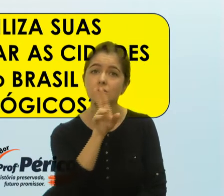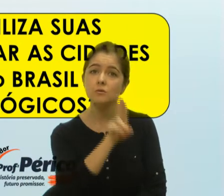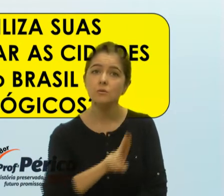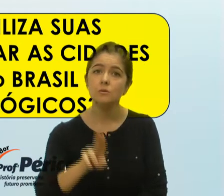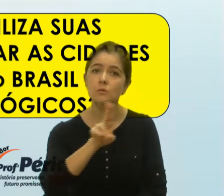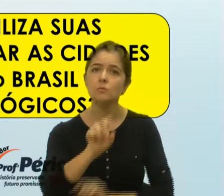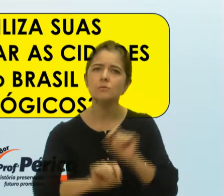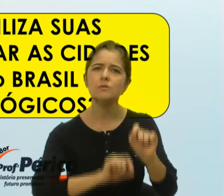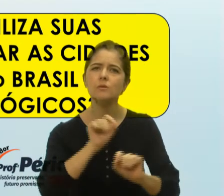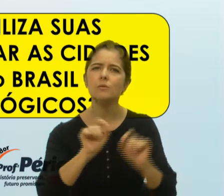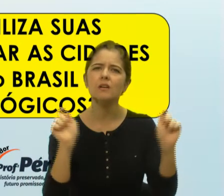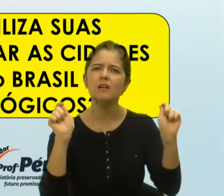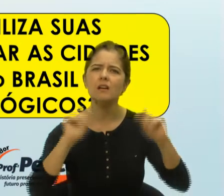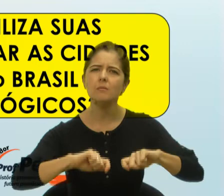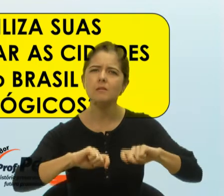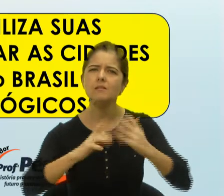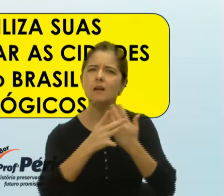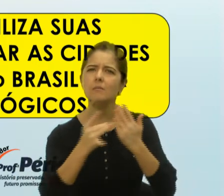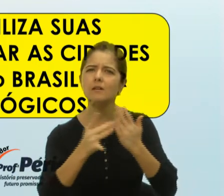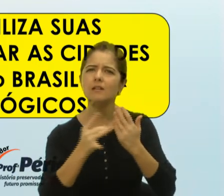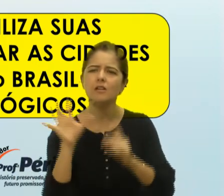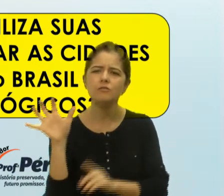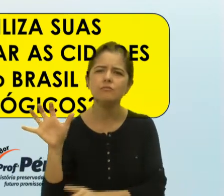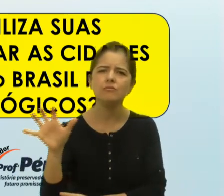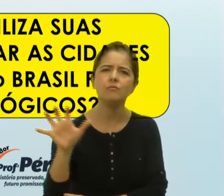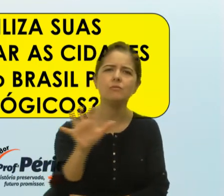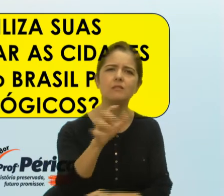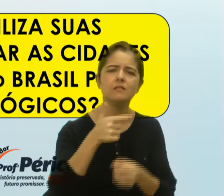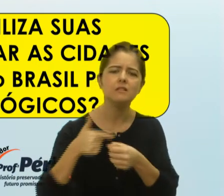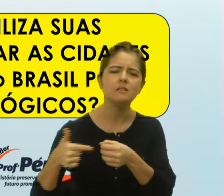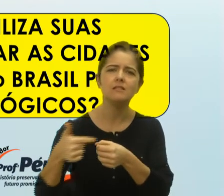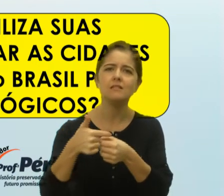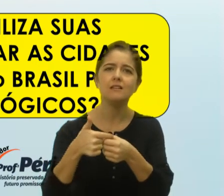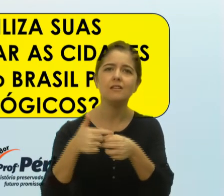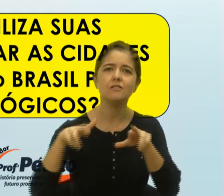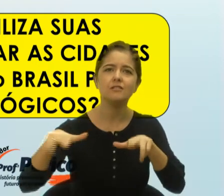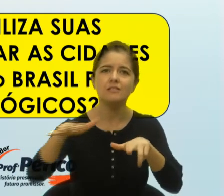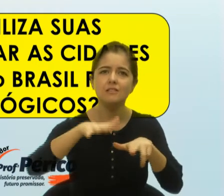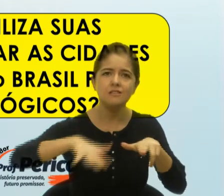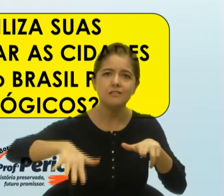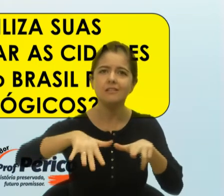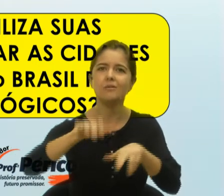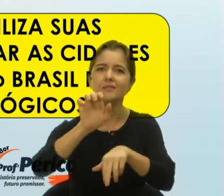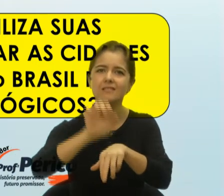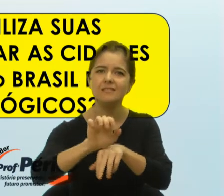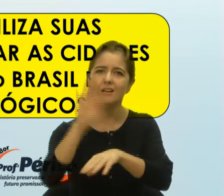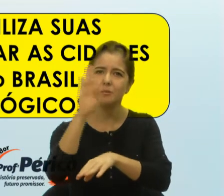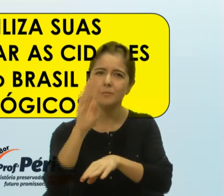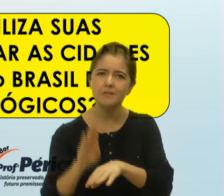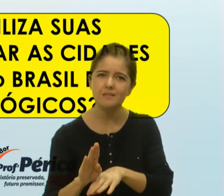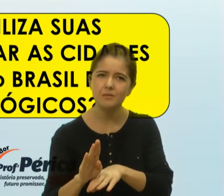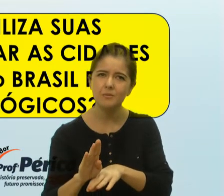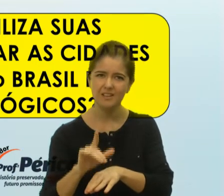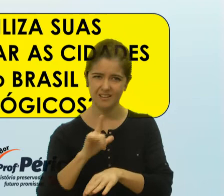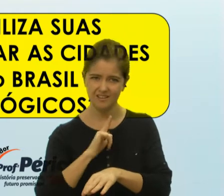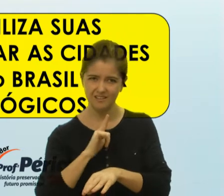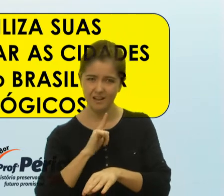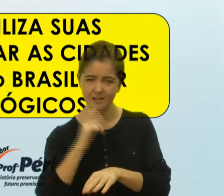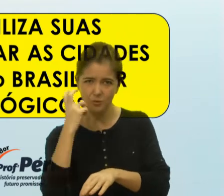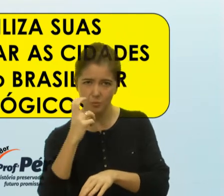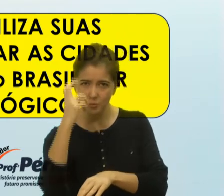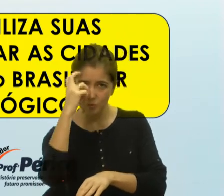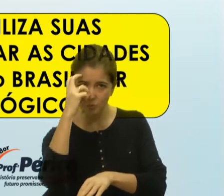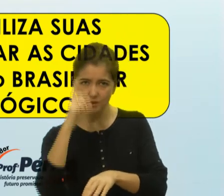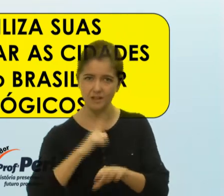suas habilidades para influenciar as cidades da região, do estado e do Brasil por meios culturais e ideológicos?